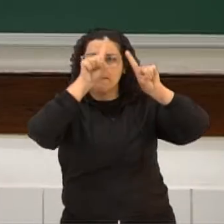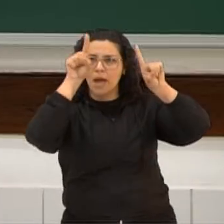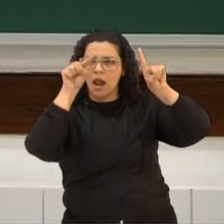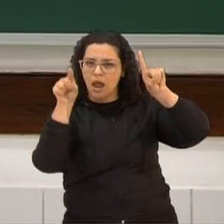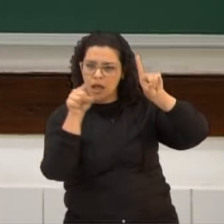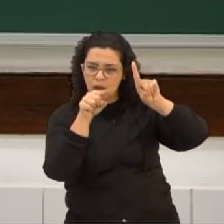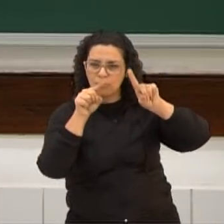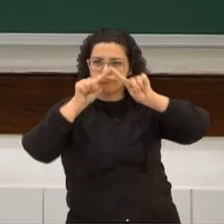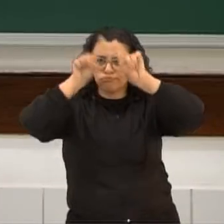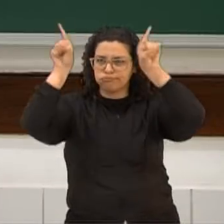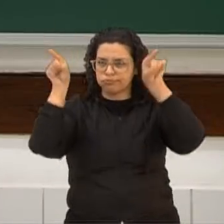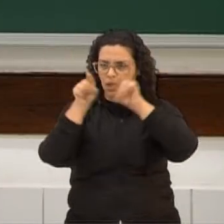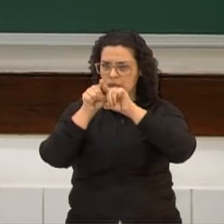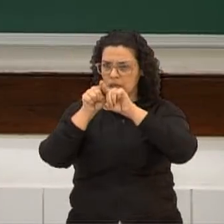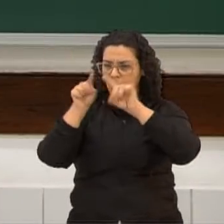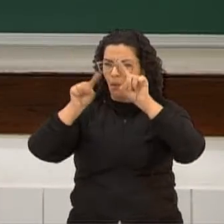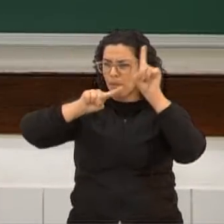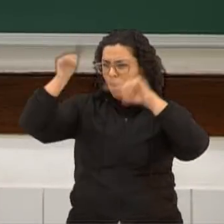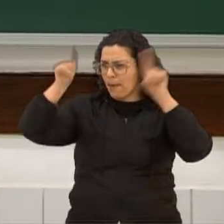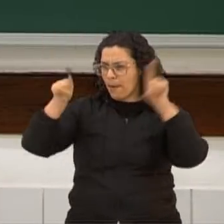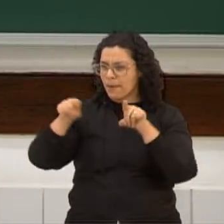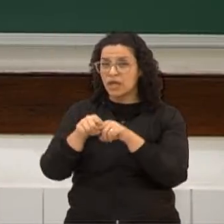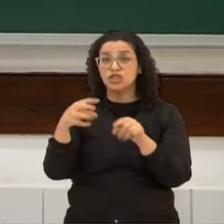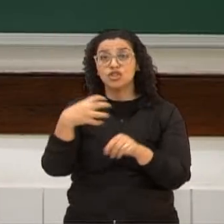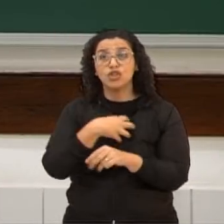balões, eles modificam, né? Dependendo de